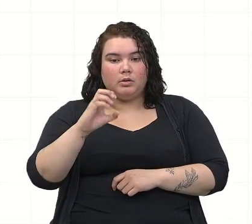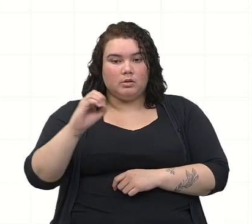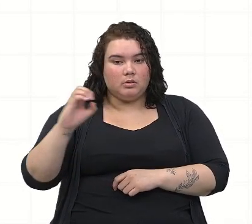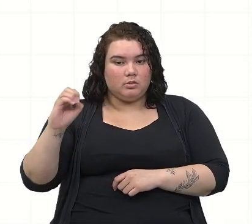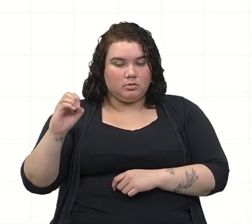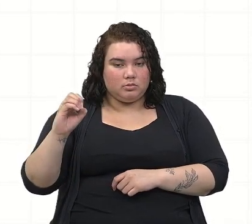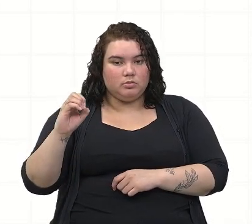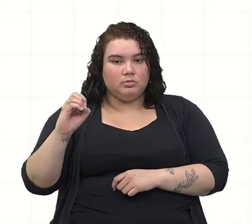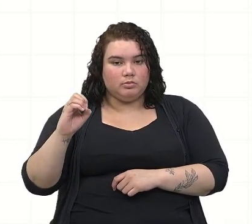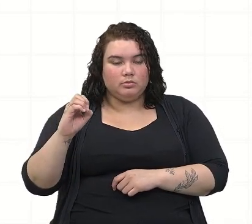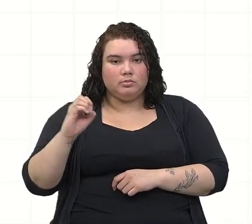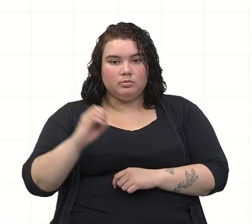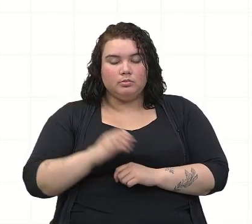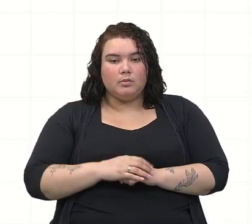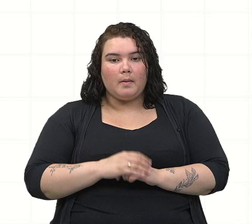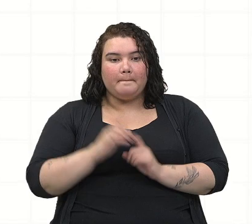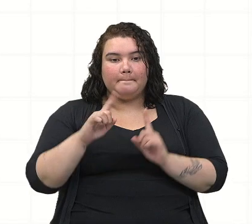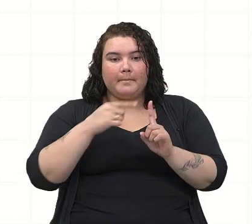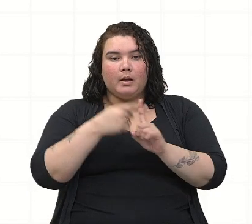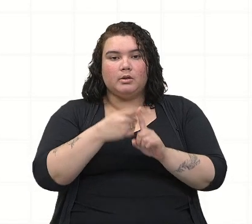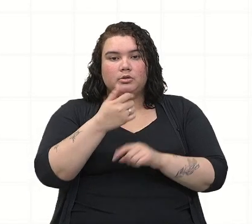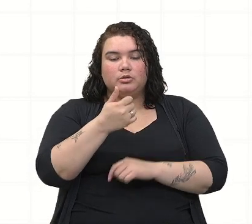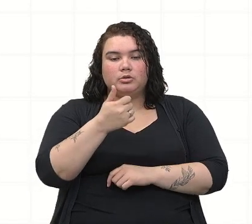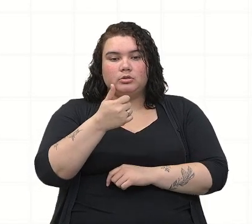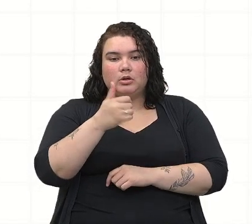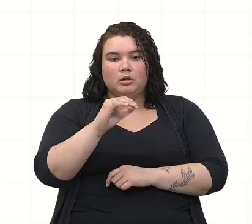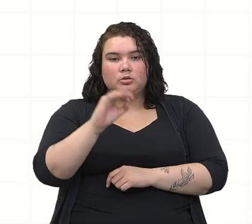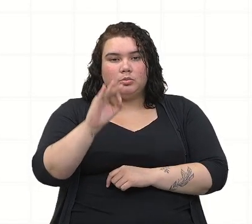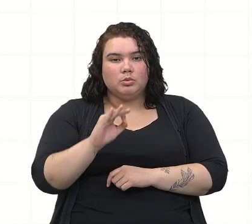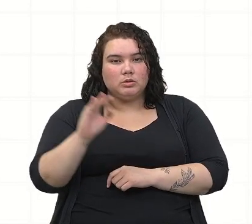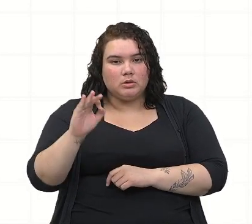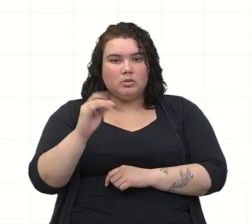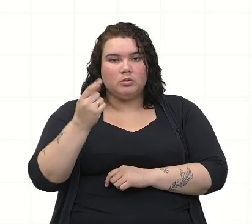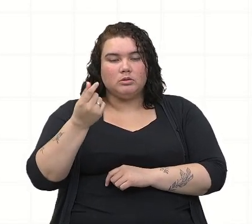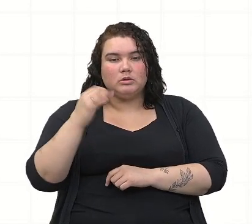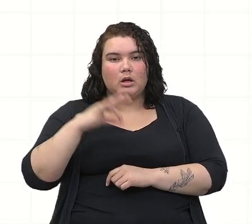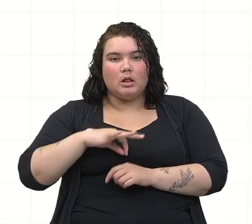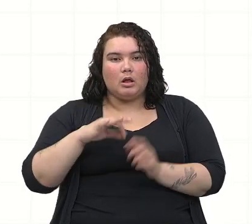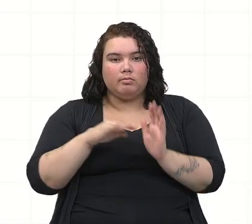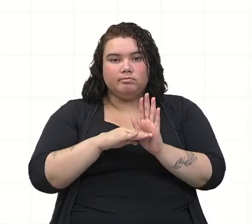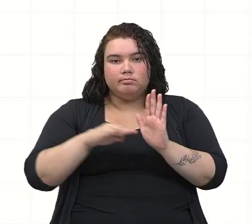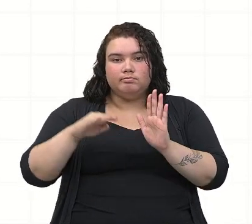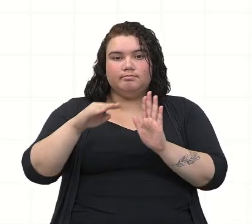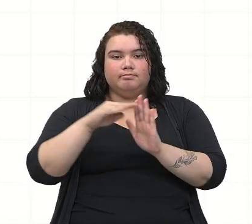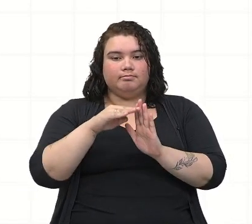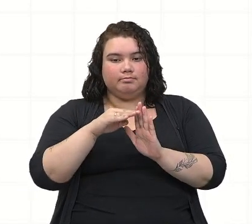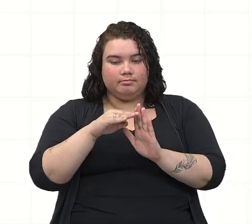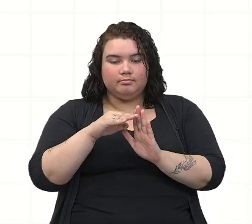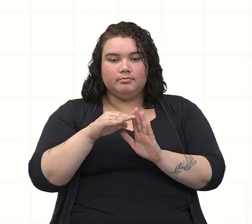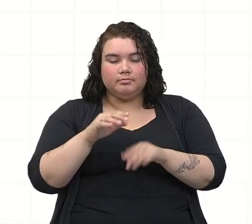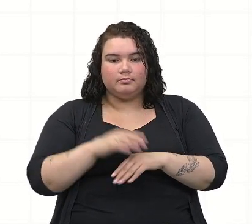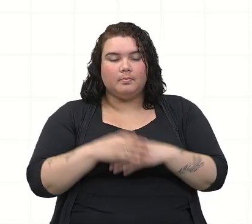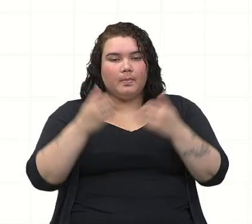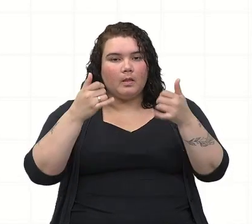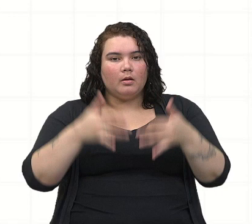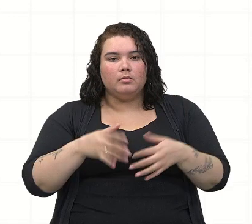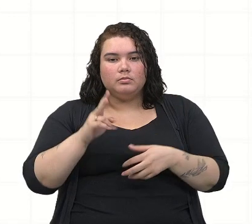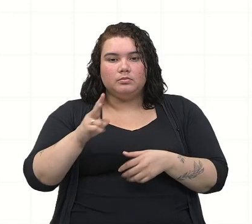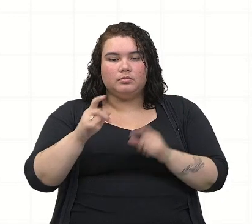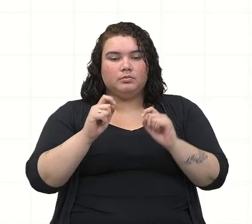né? E ele recebe um aumento. Então, nós sempre falamos aqui, né, da